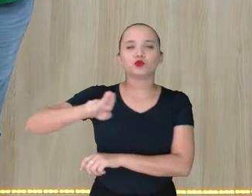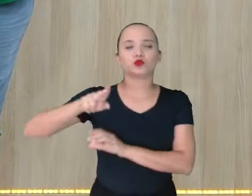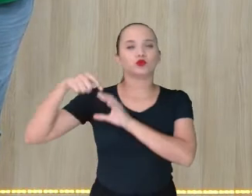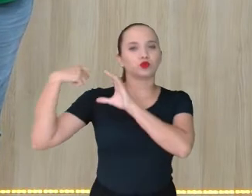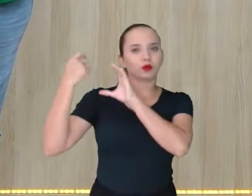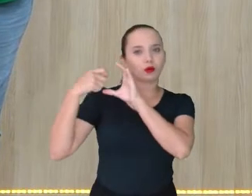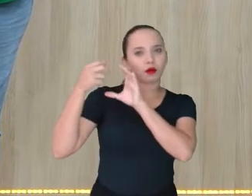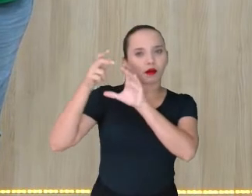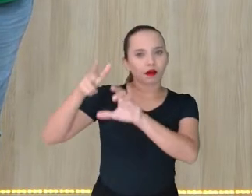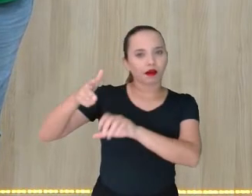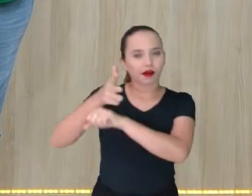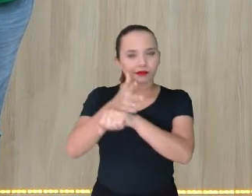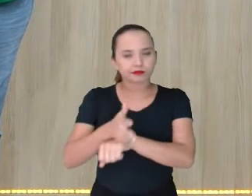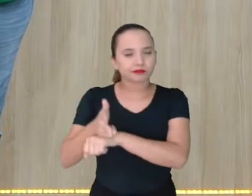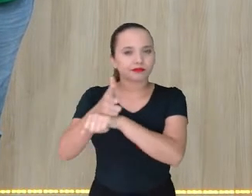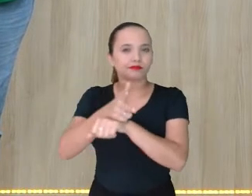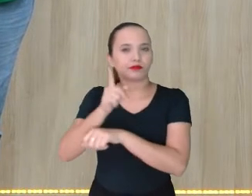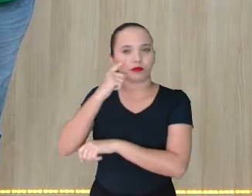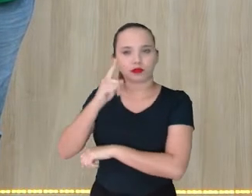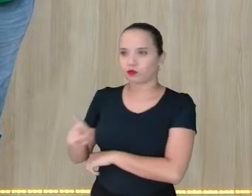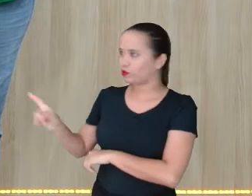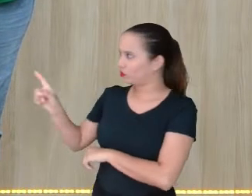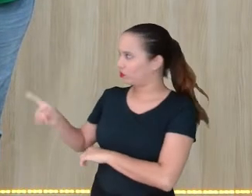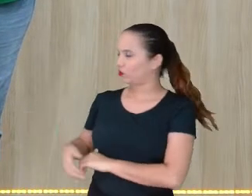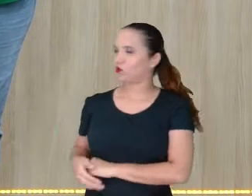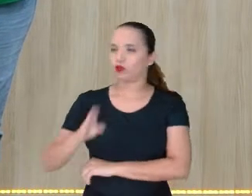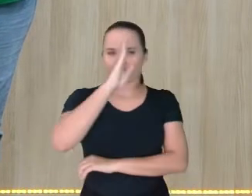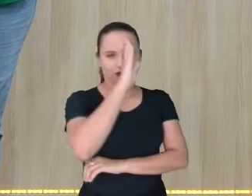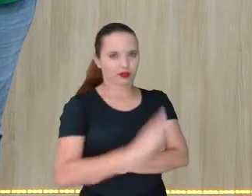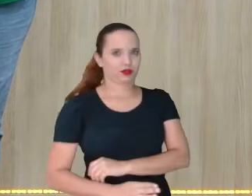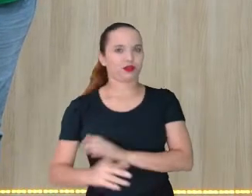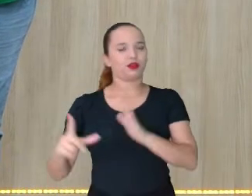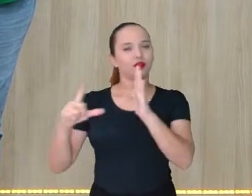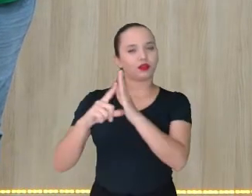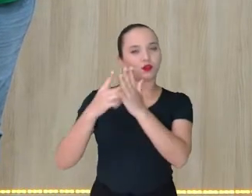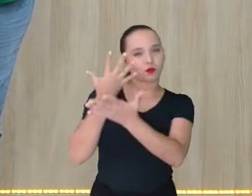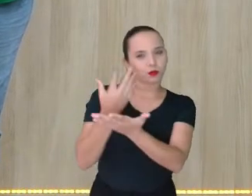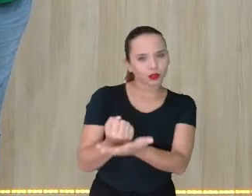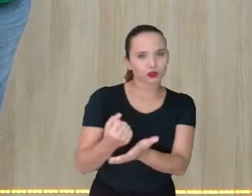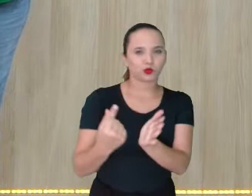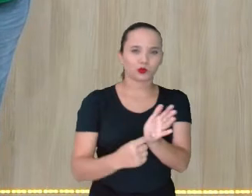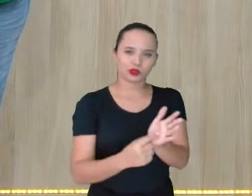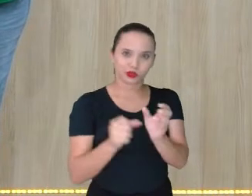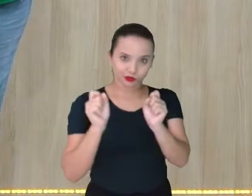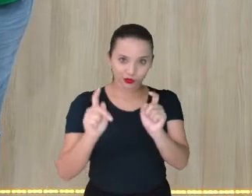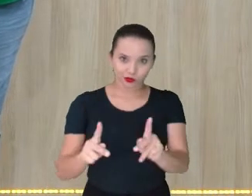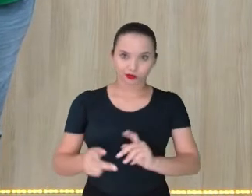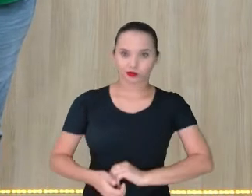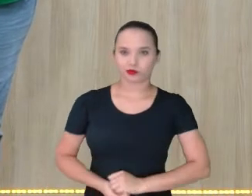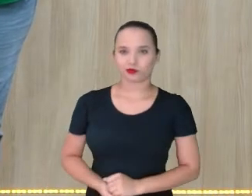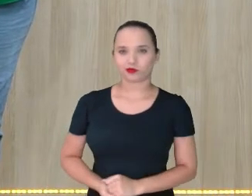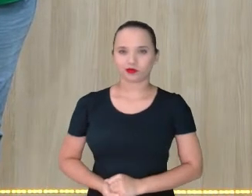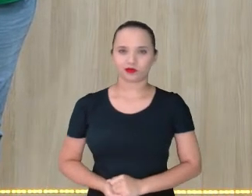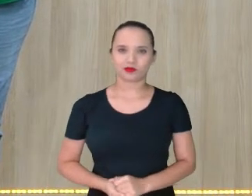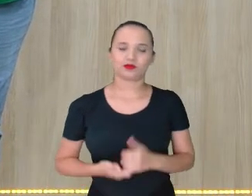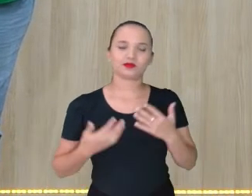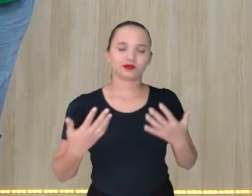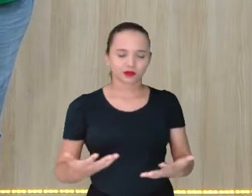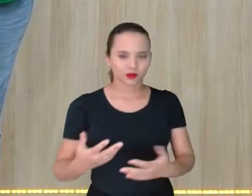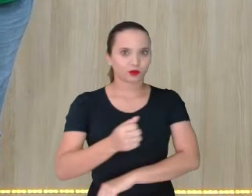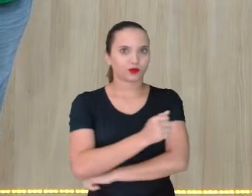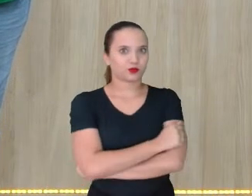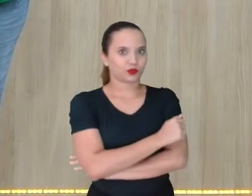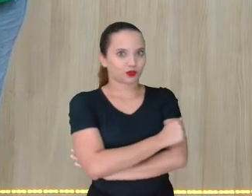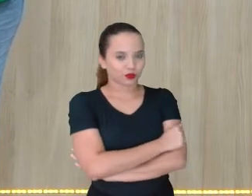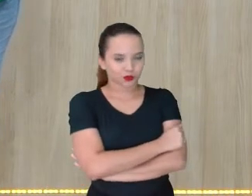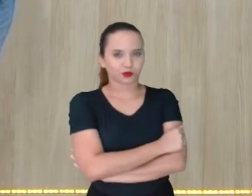do celular aí para esse QR Code, tá certo? E já vai direto para a página aí para baixar o aplicativo, tá bom? Pois é, os